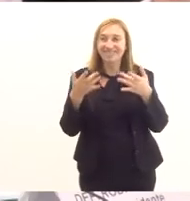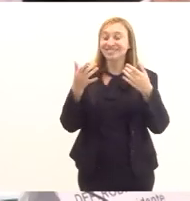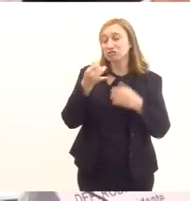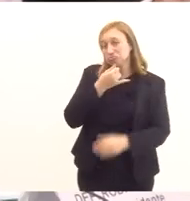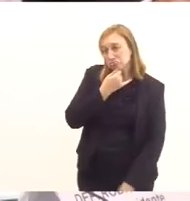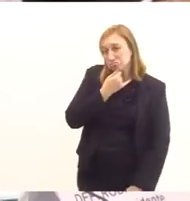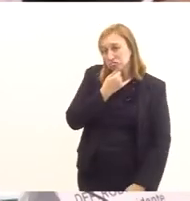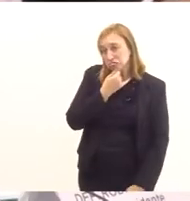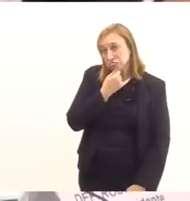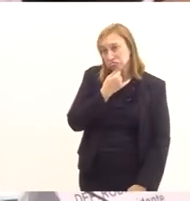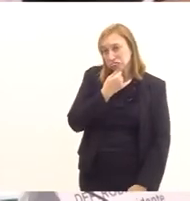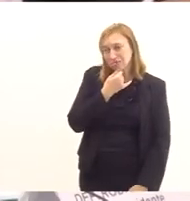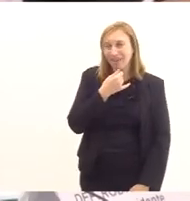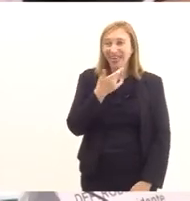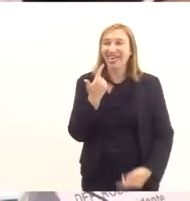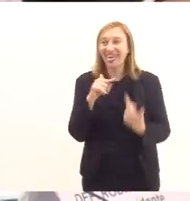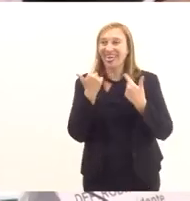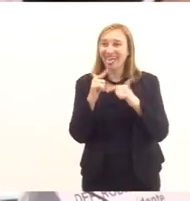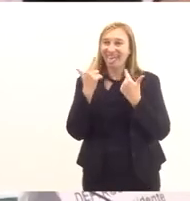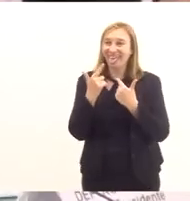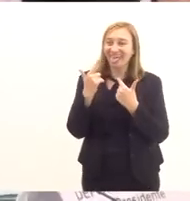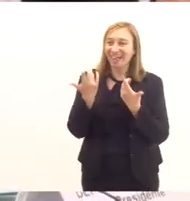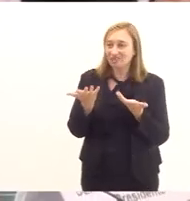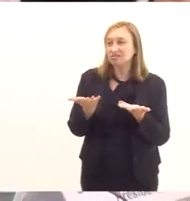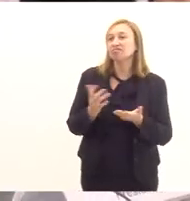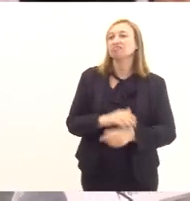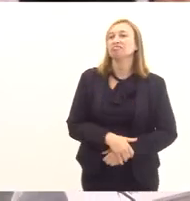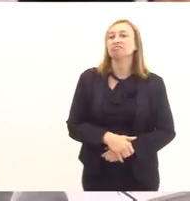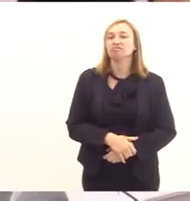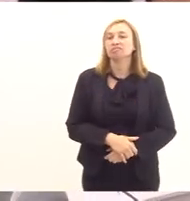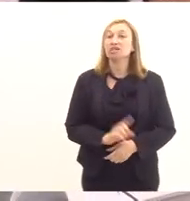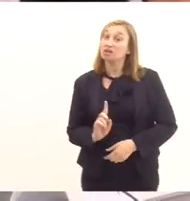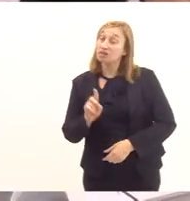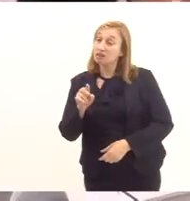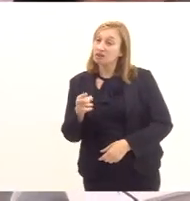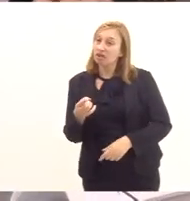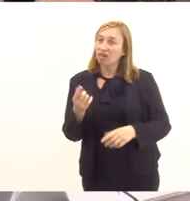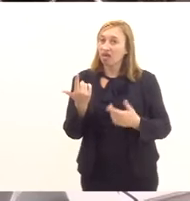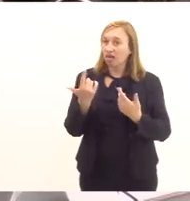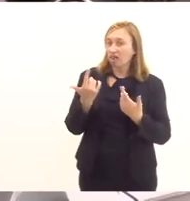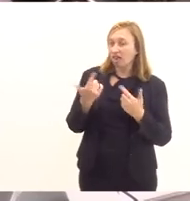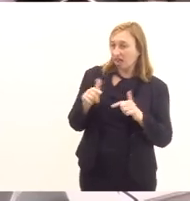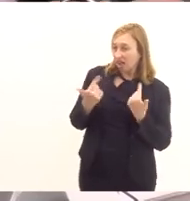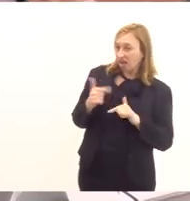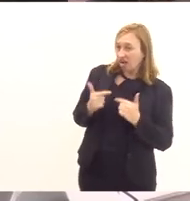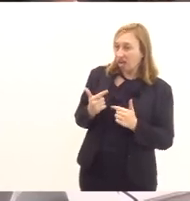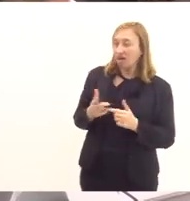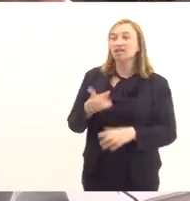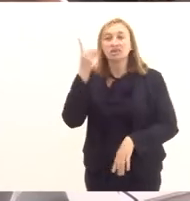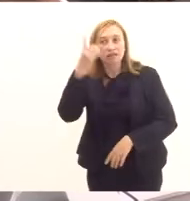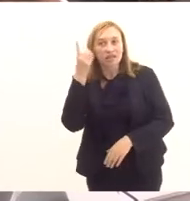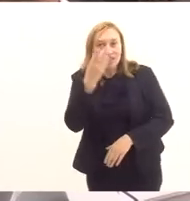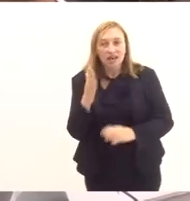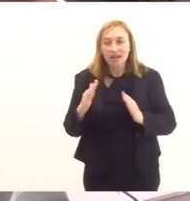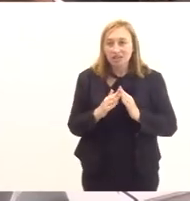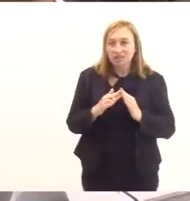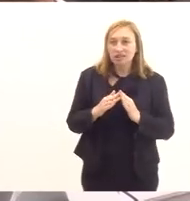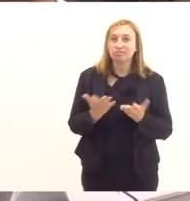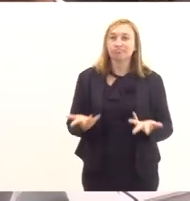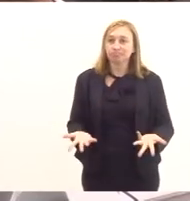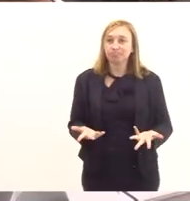aquela cara de triste de puxado um tapa na cara do cidadão petropolitano um deboche com os deputados dessa casa